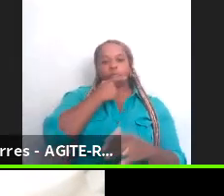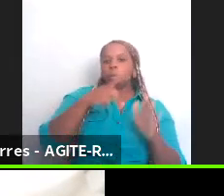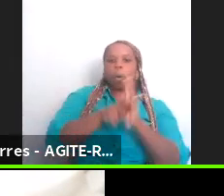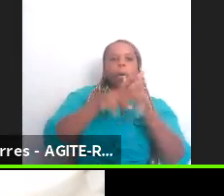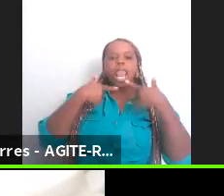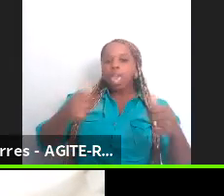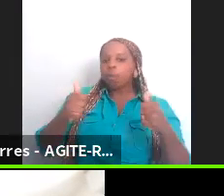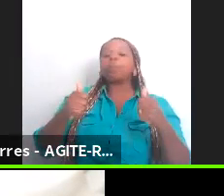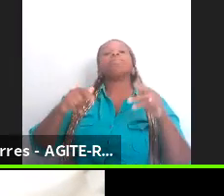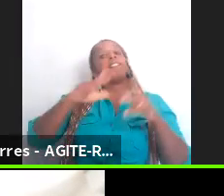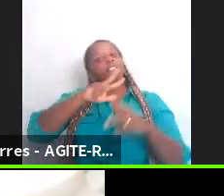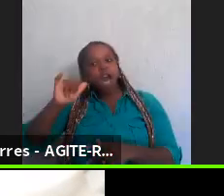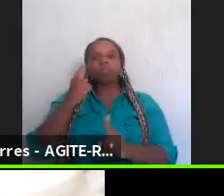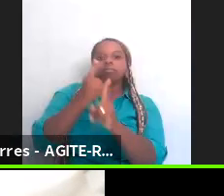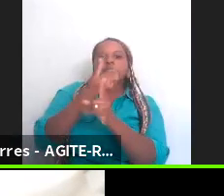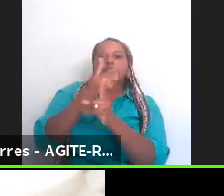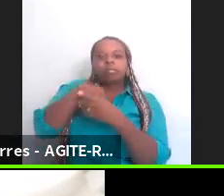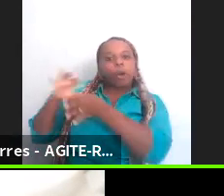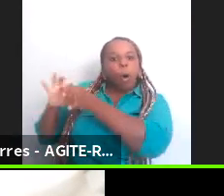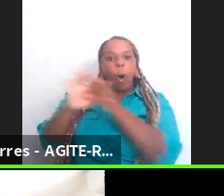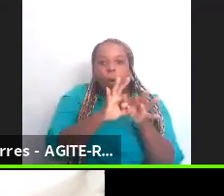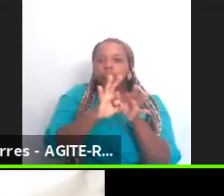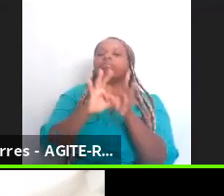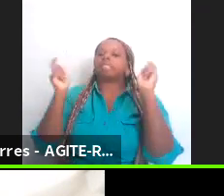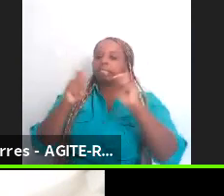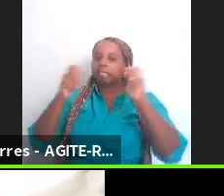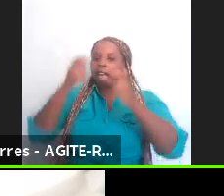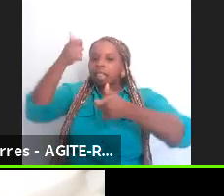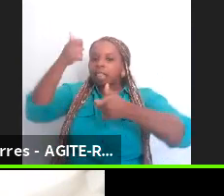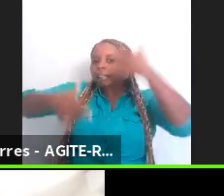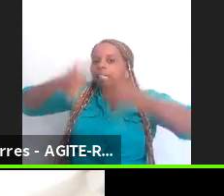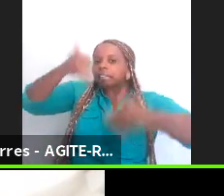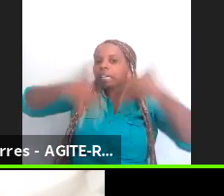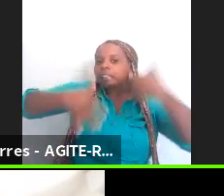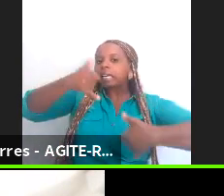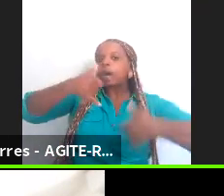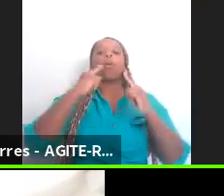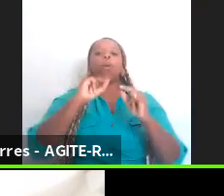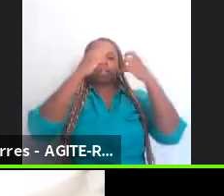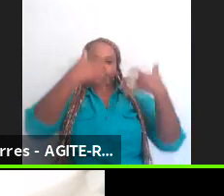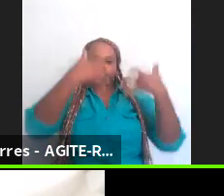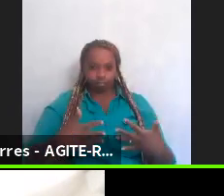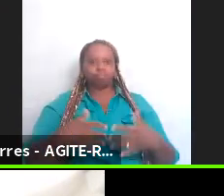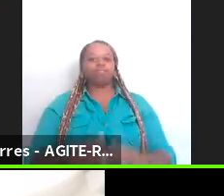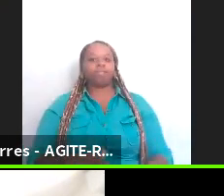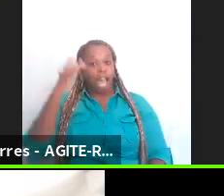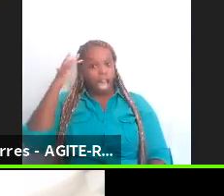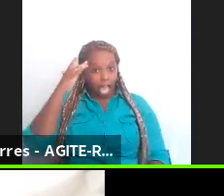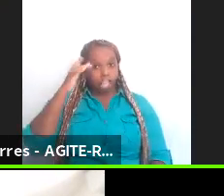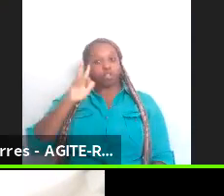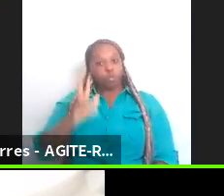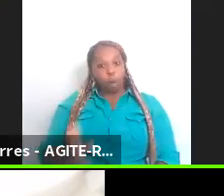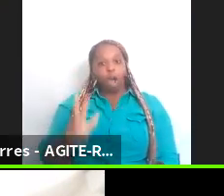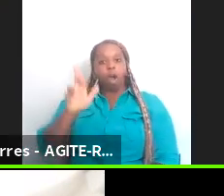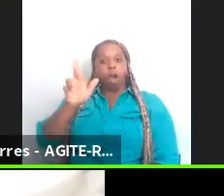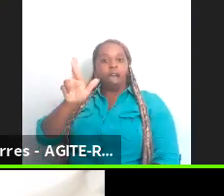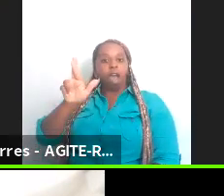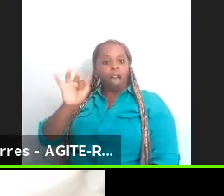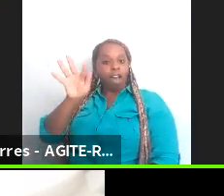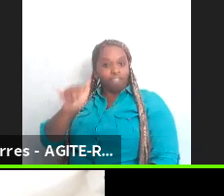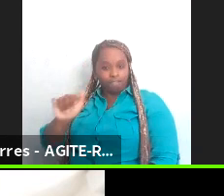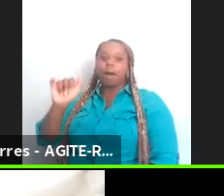vai encontrar, dentro do contexto, uma maneira de contornar e explicar o que está sendo dito. Acho que a Rafa, como foi minha professora e